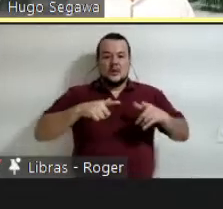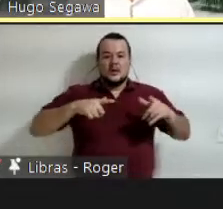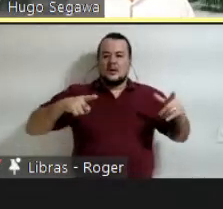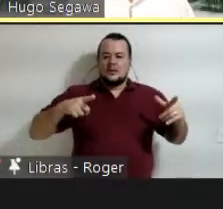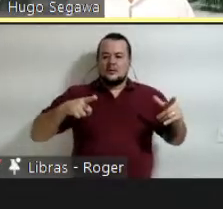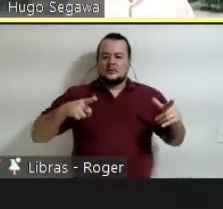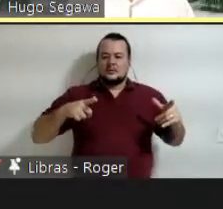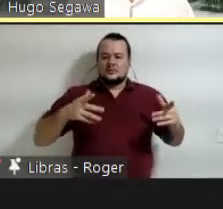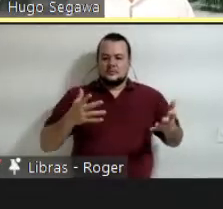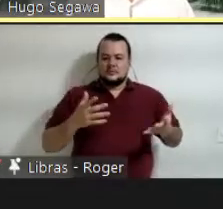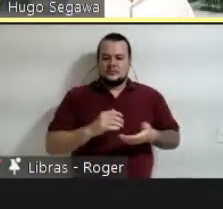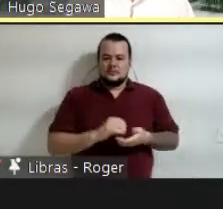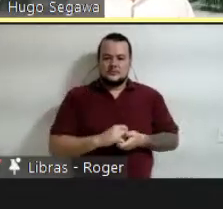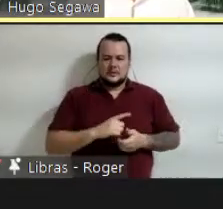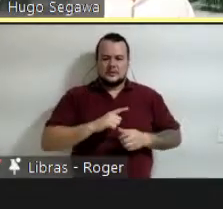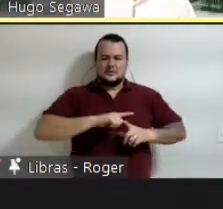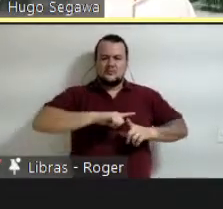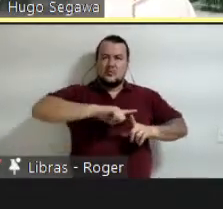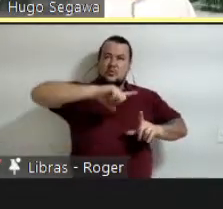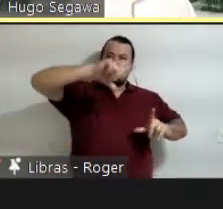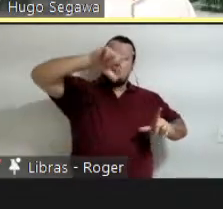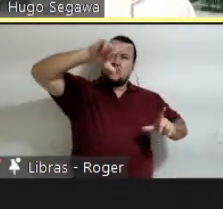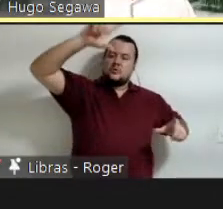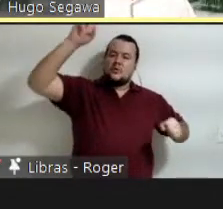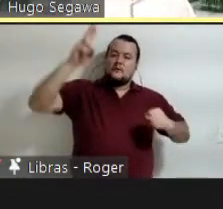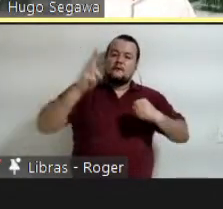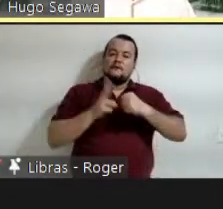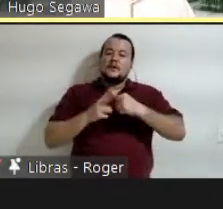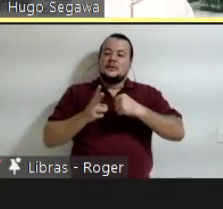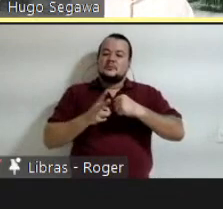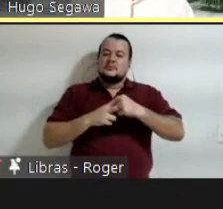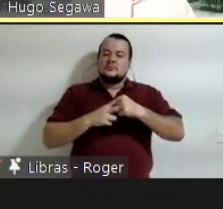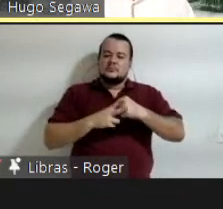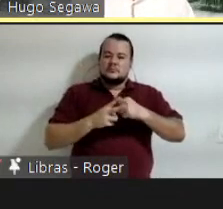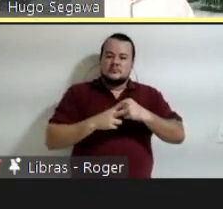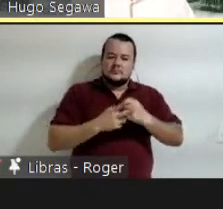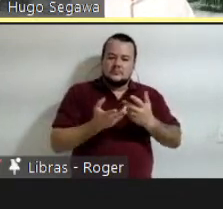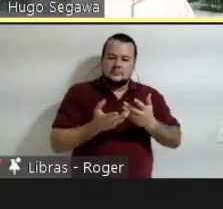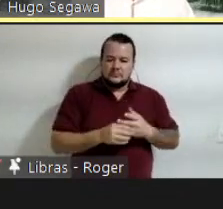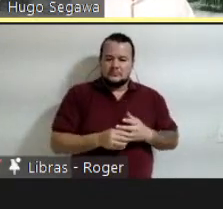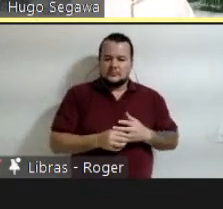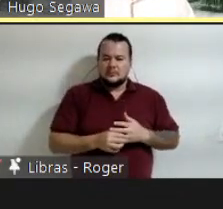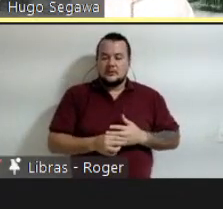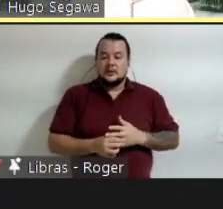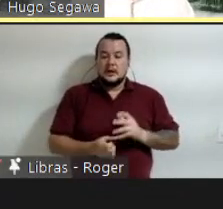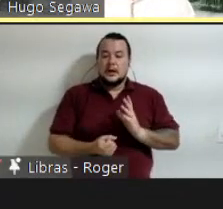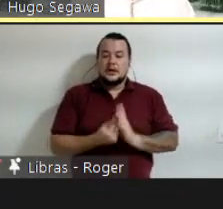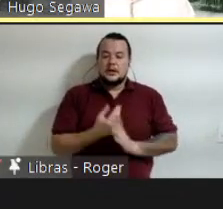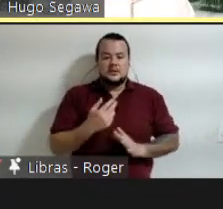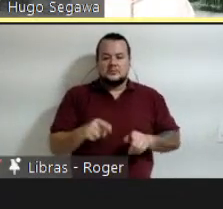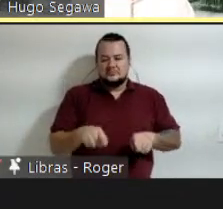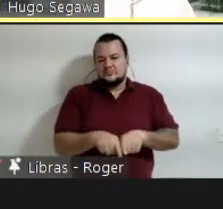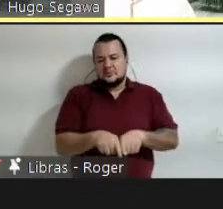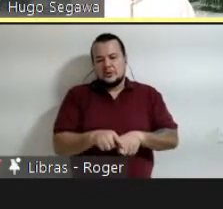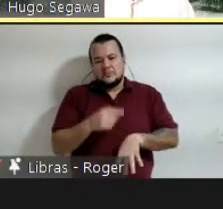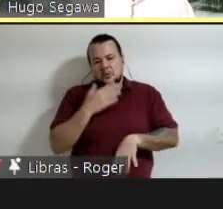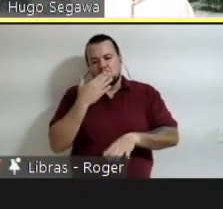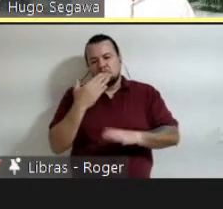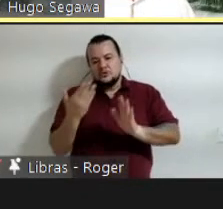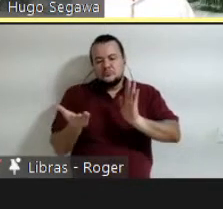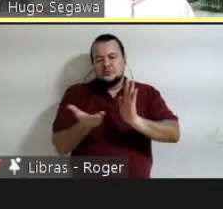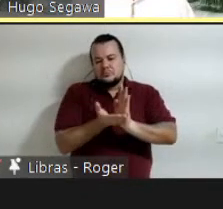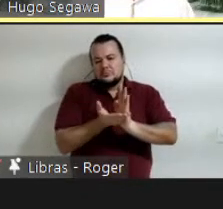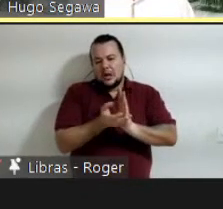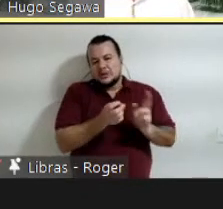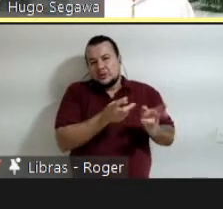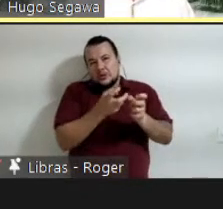fachada envidraçada, toda ela envidraçada. De fato, ela vai criar um tipo de matriz, né? Se a gente vai ver em alguns lugares, veja, por